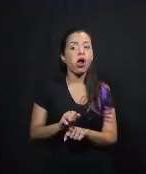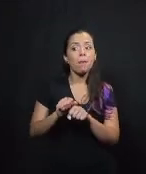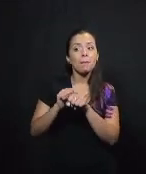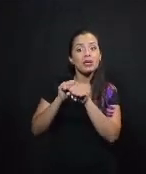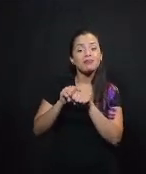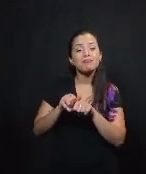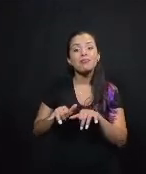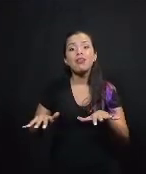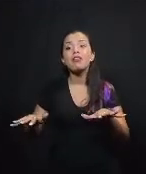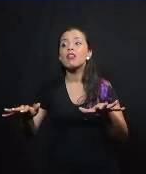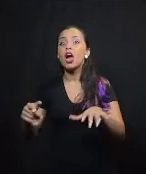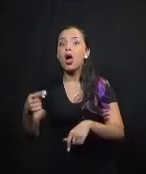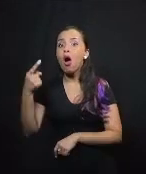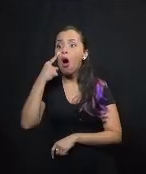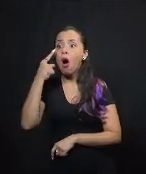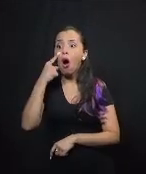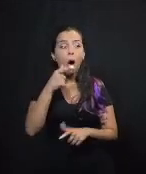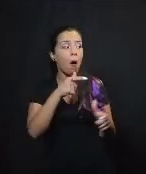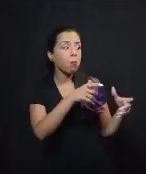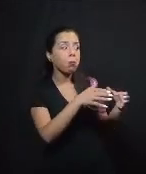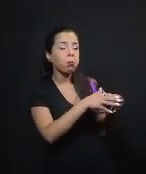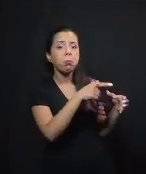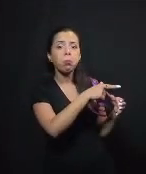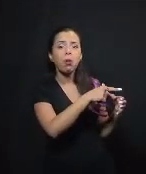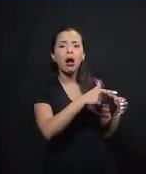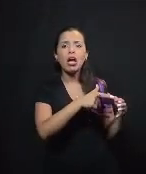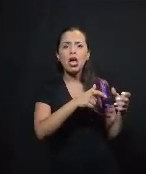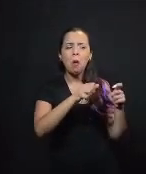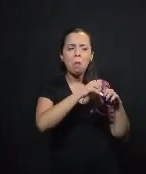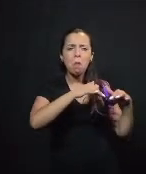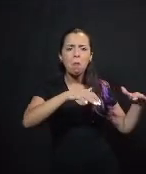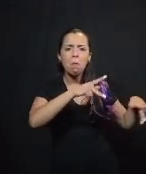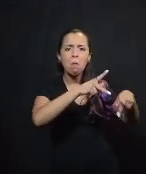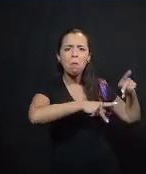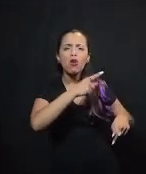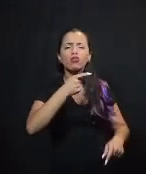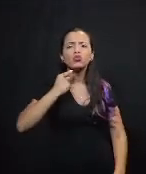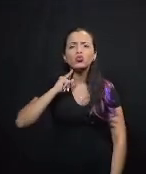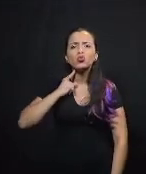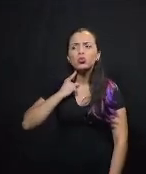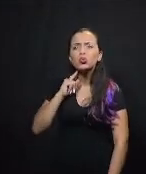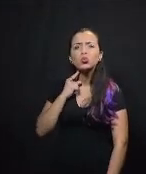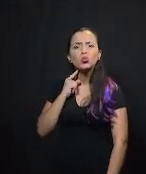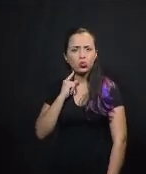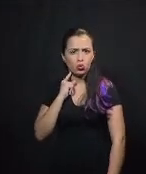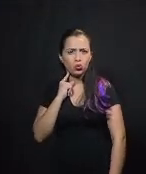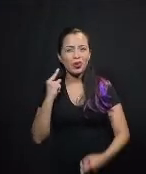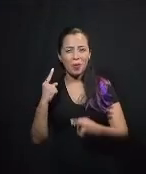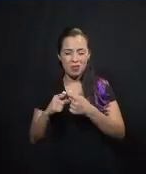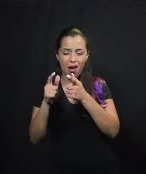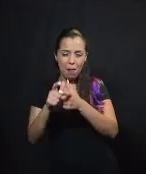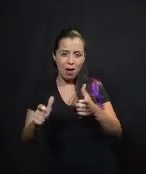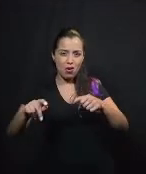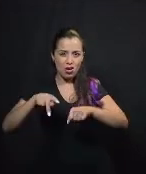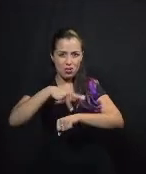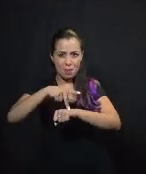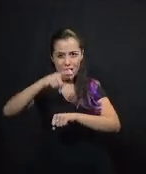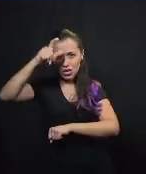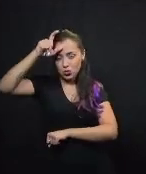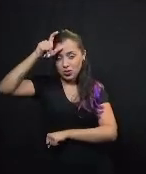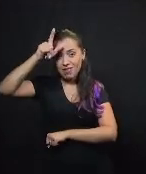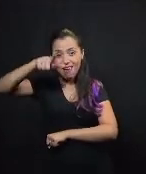pureza da sociedade húngara, a sociedade húngara reluzentemente branca, né? E iam introduzir